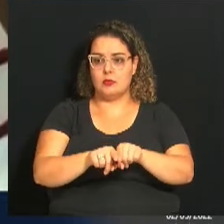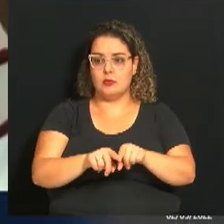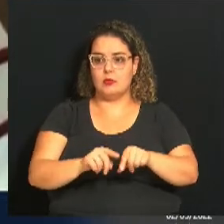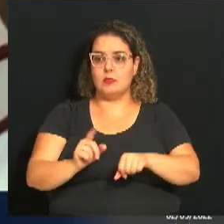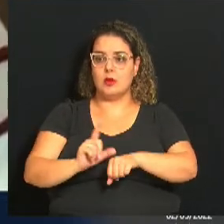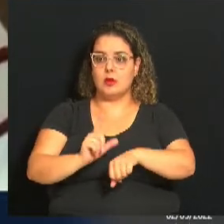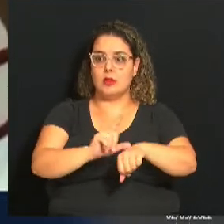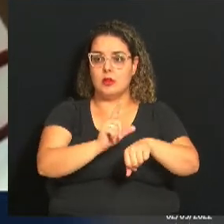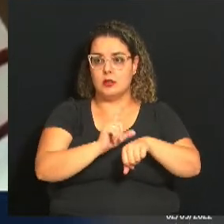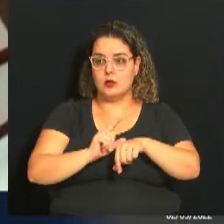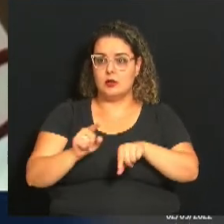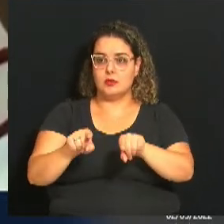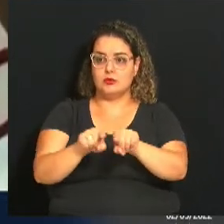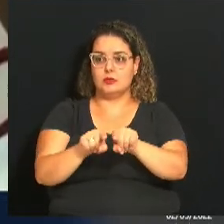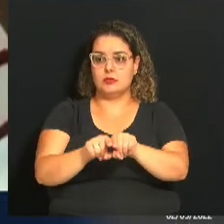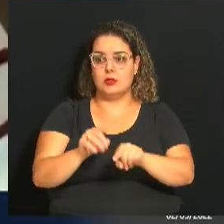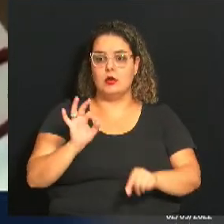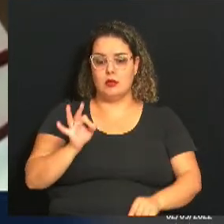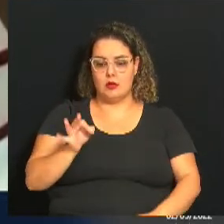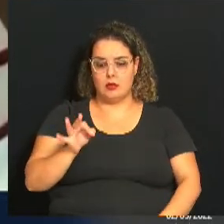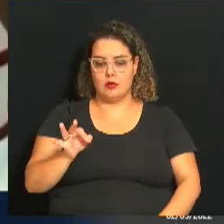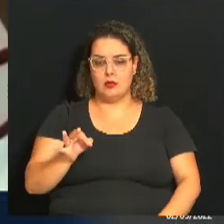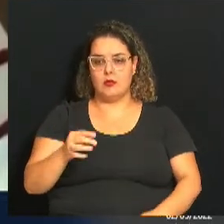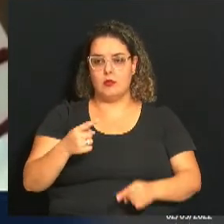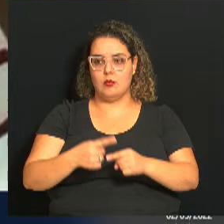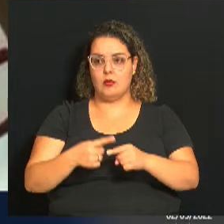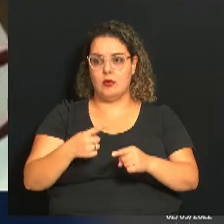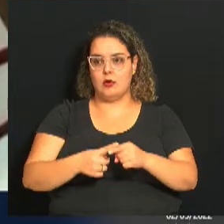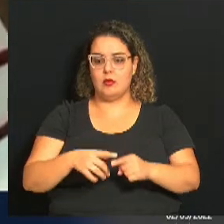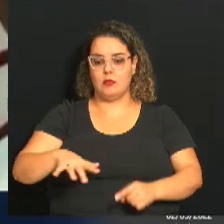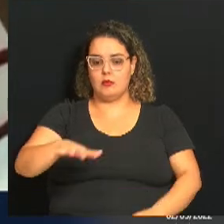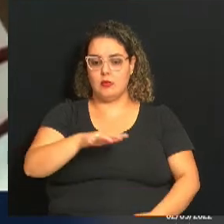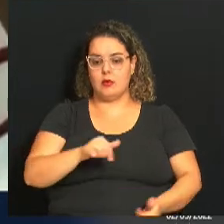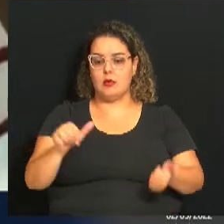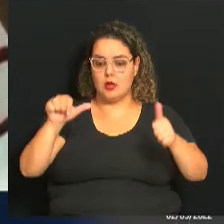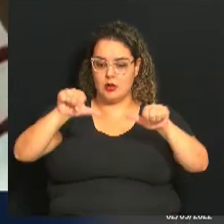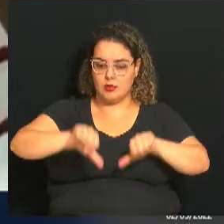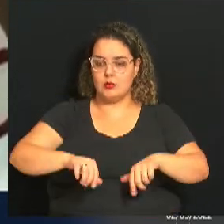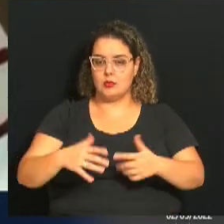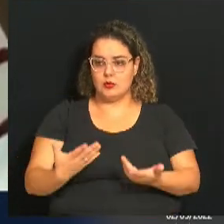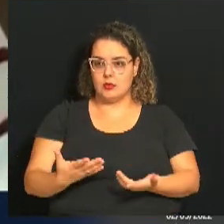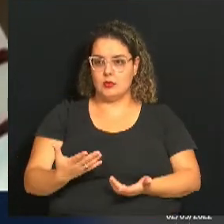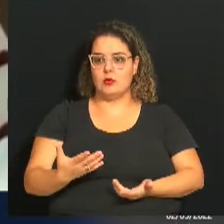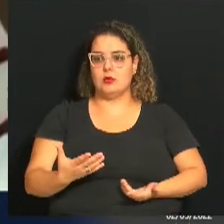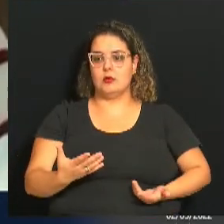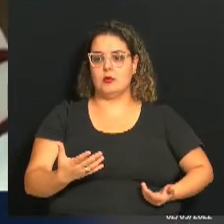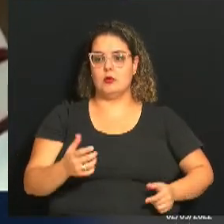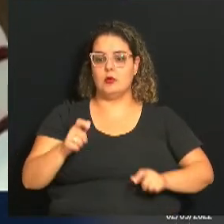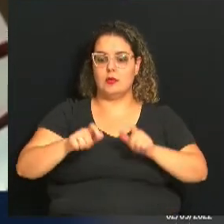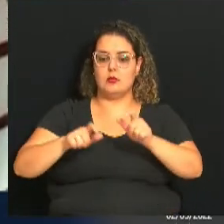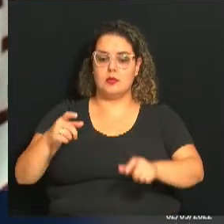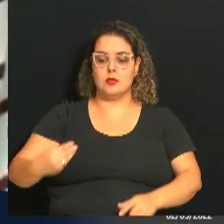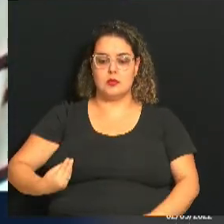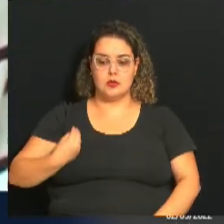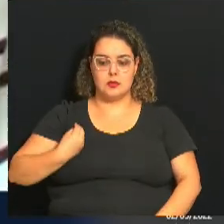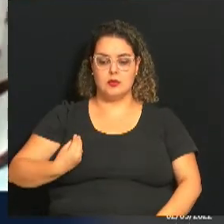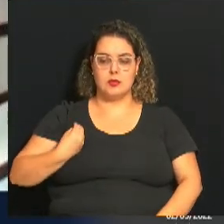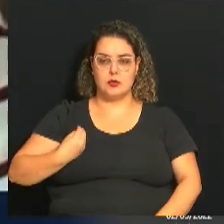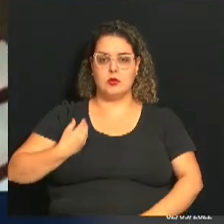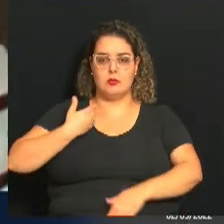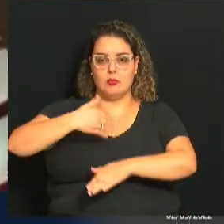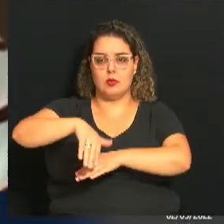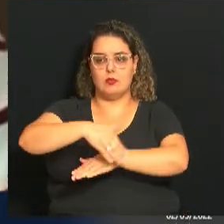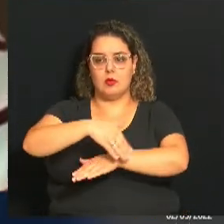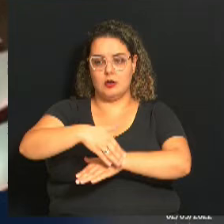comerciais. Tenho certeza, porque hoje é uma área degradada, onde só acumula pessoas de rua, onde só